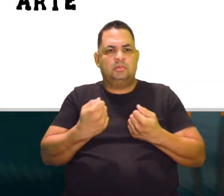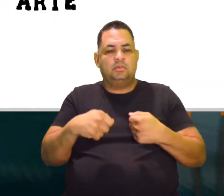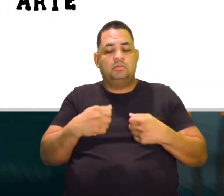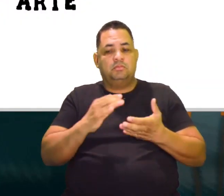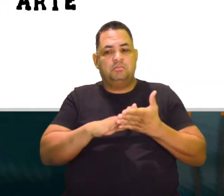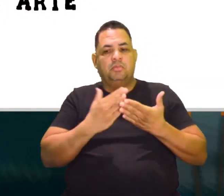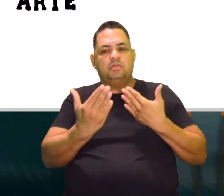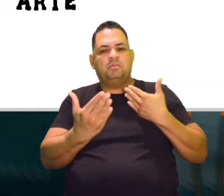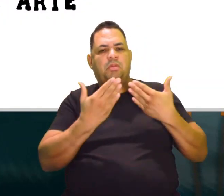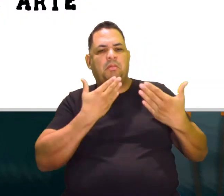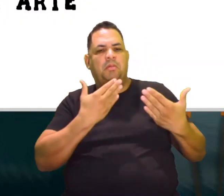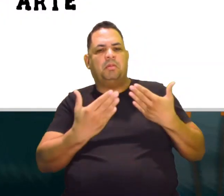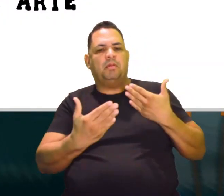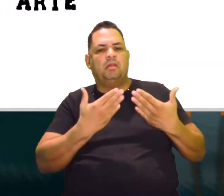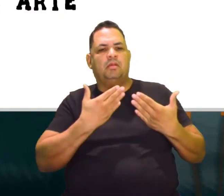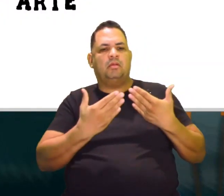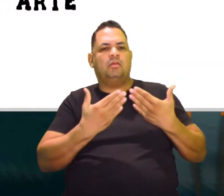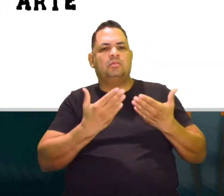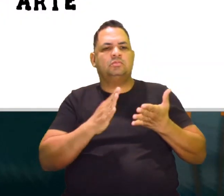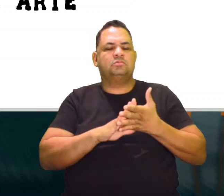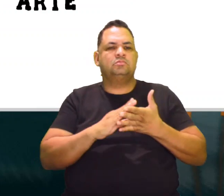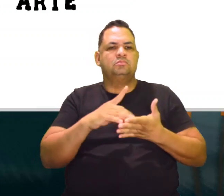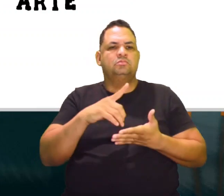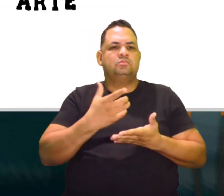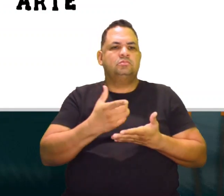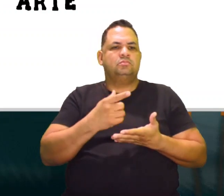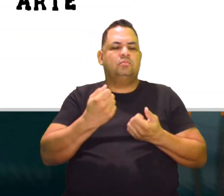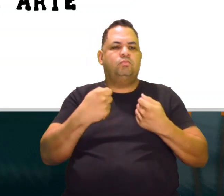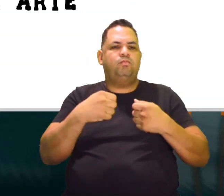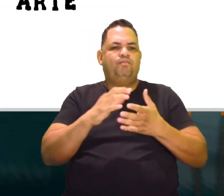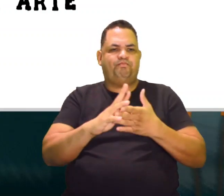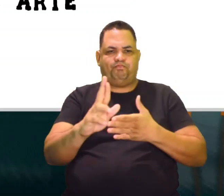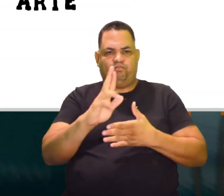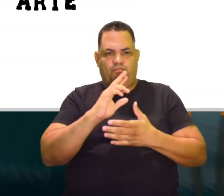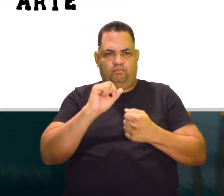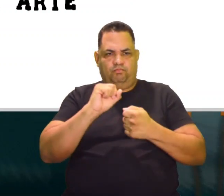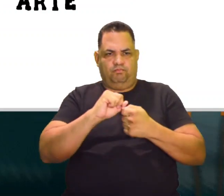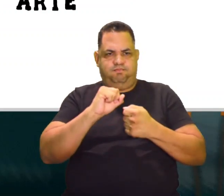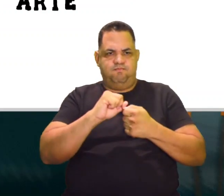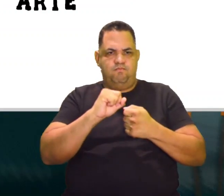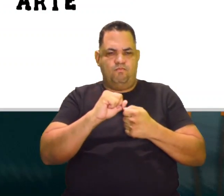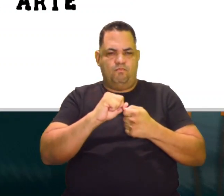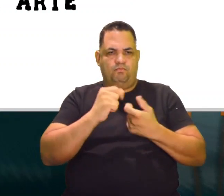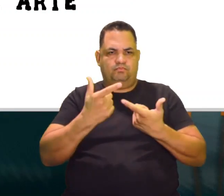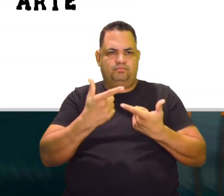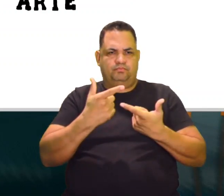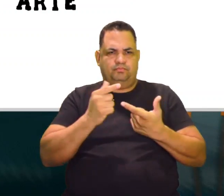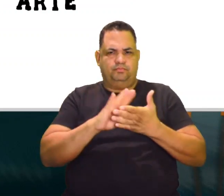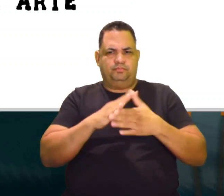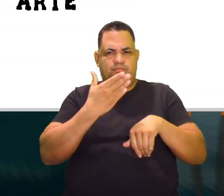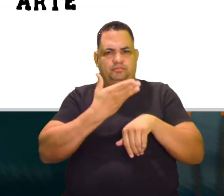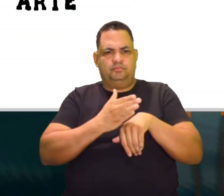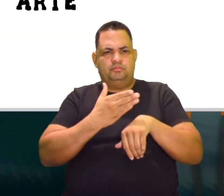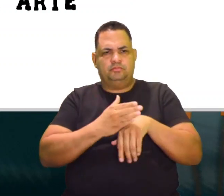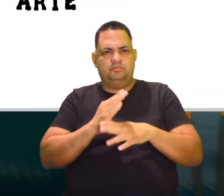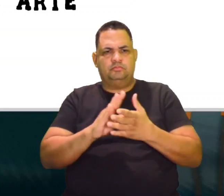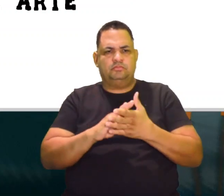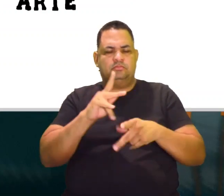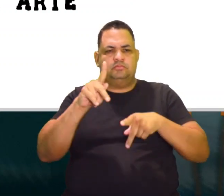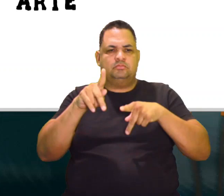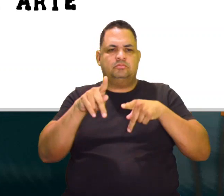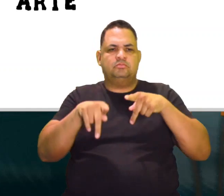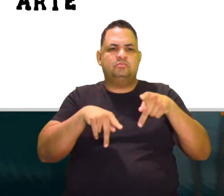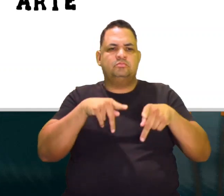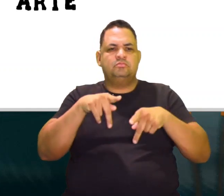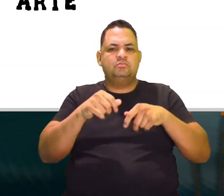seus alunos. Vocês querem fazer as atividades, responder as atividades ou fazer essa atividade prática? É claro que o professor vai ter que fazer